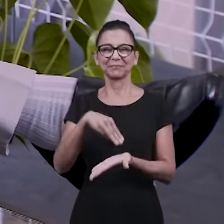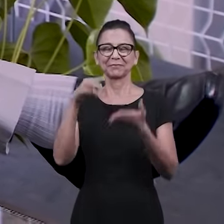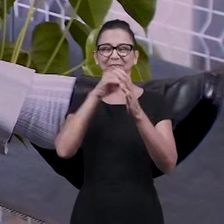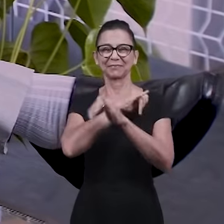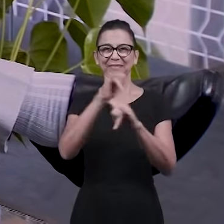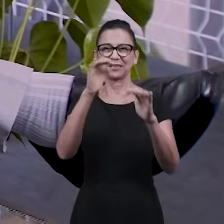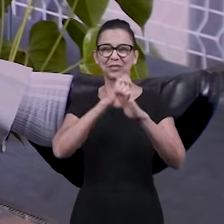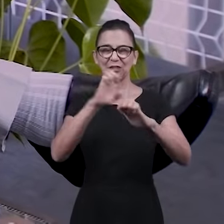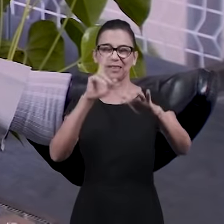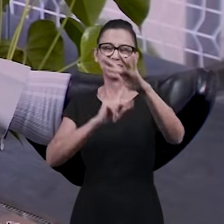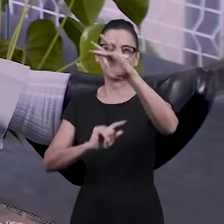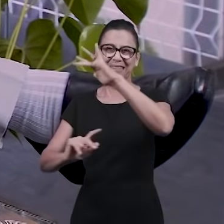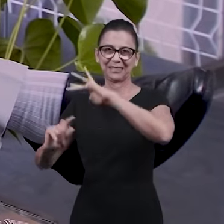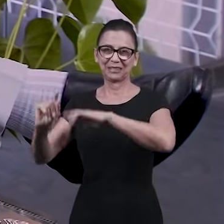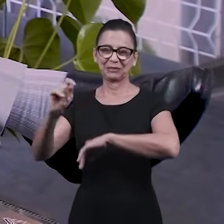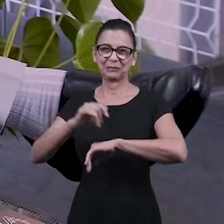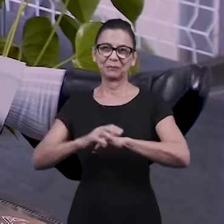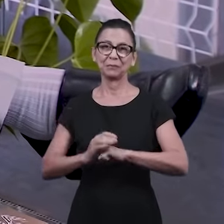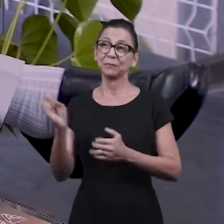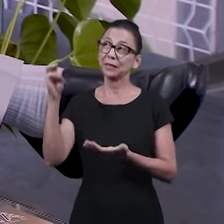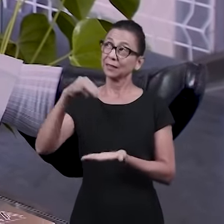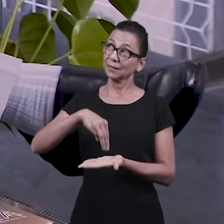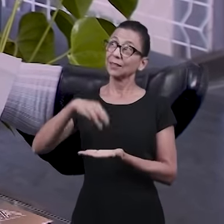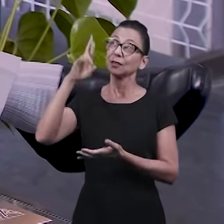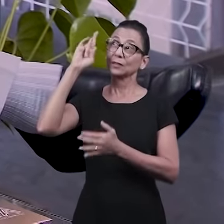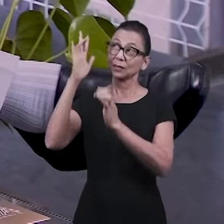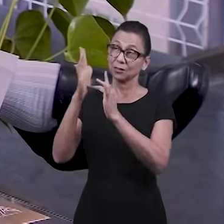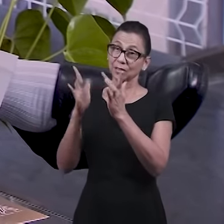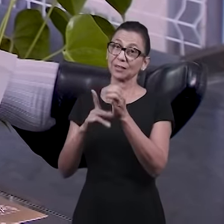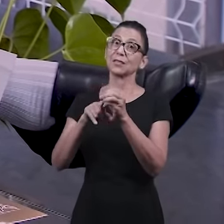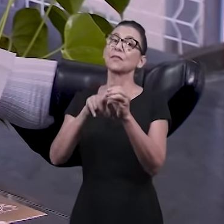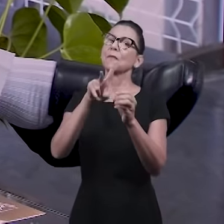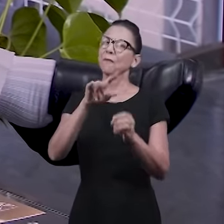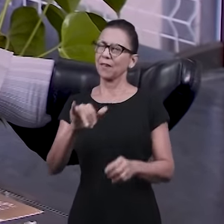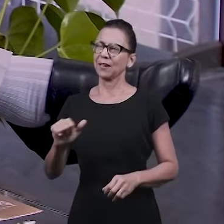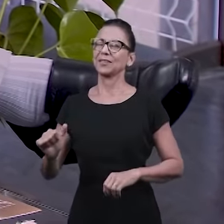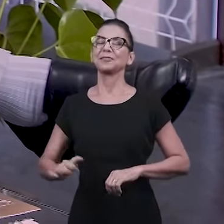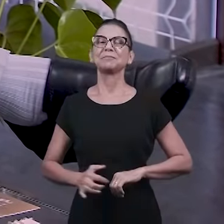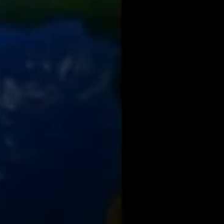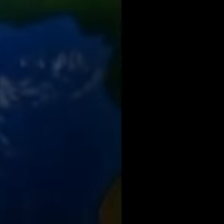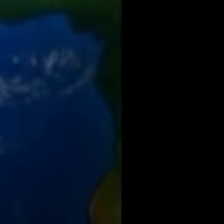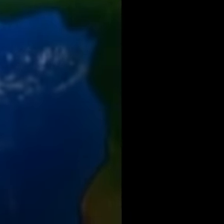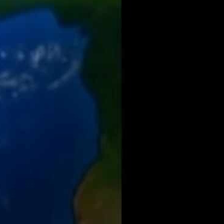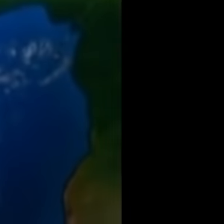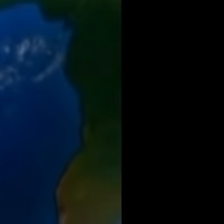anunciando o Evangelho Eterno. Maranata, o Senhor Jesus vem!